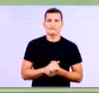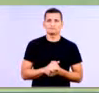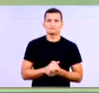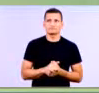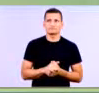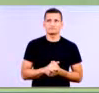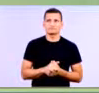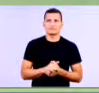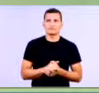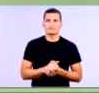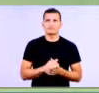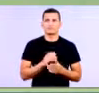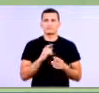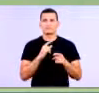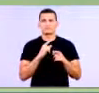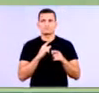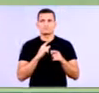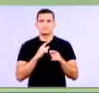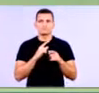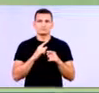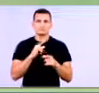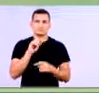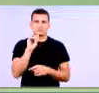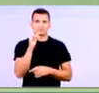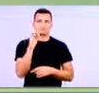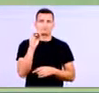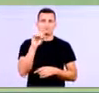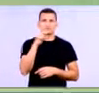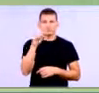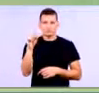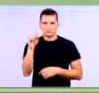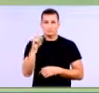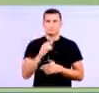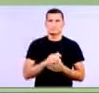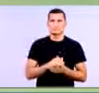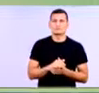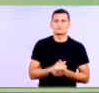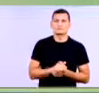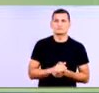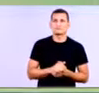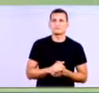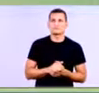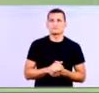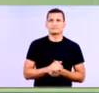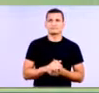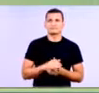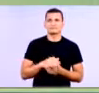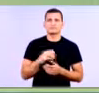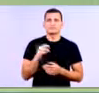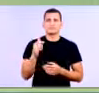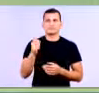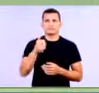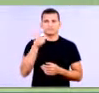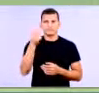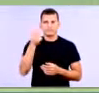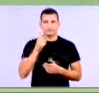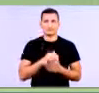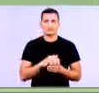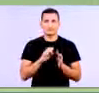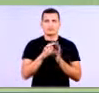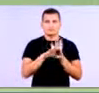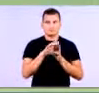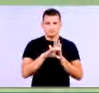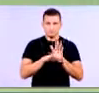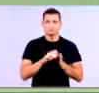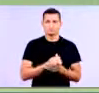Indevidas ou algumas ações que não foram, são previsíveis. Então, vamos lá. Primeiro, vamos para o seu conceito. É